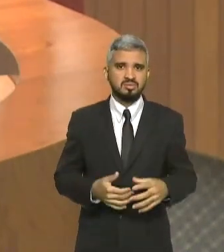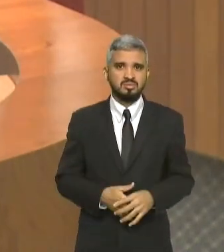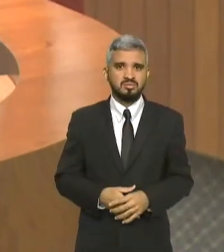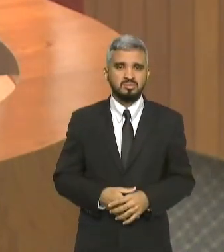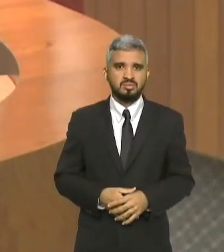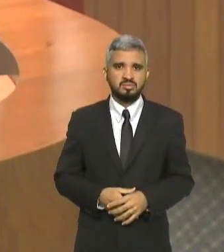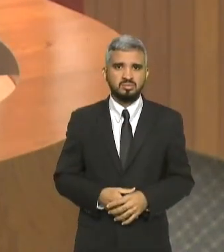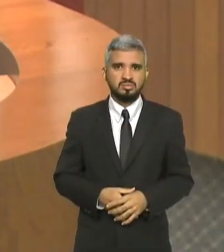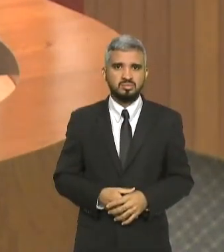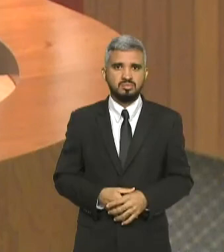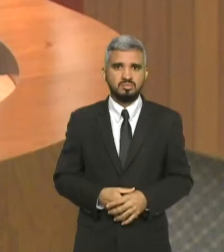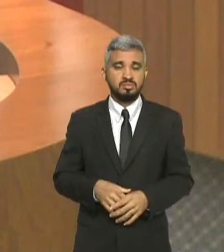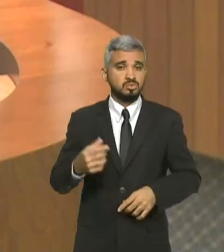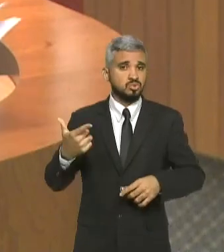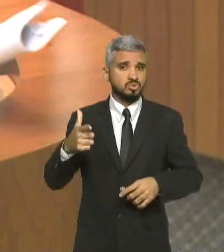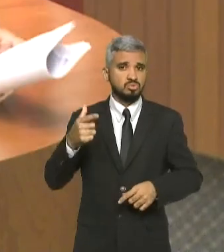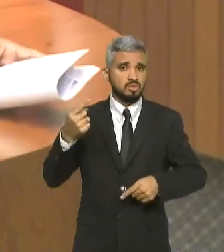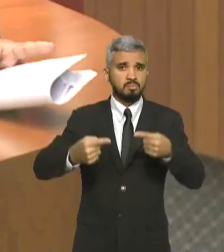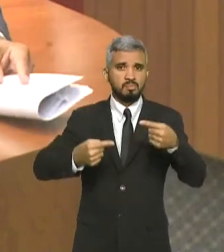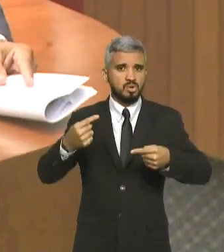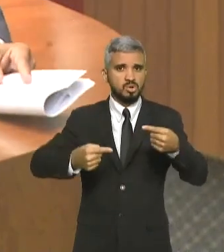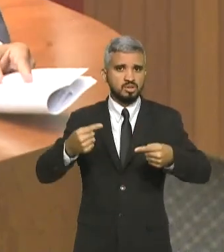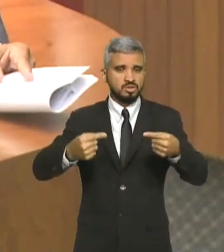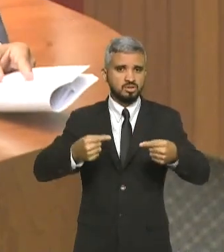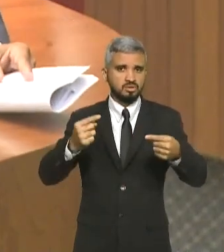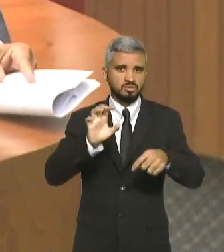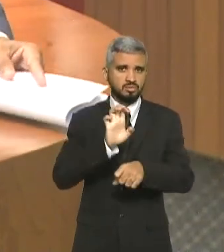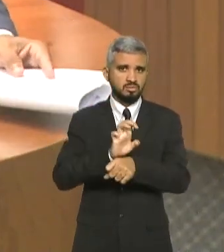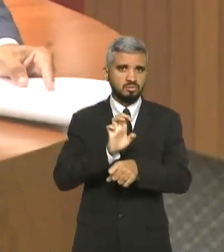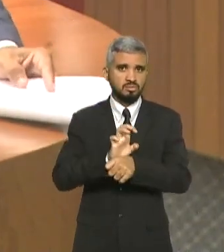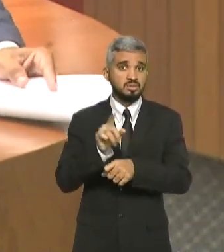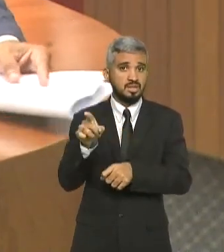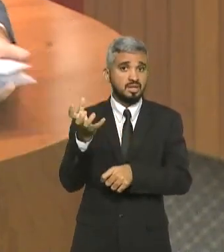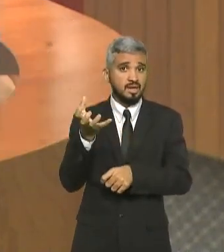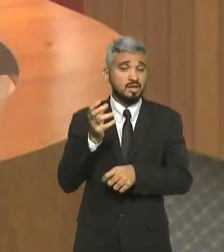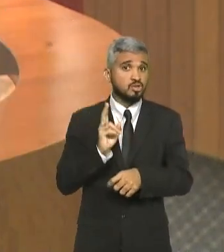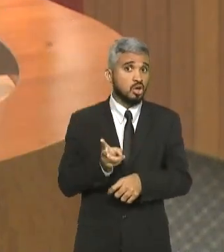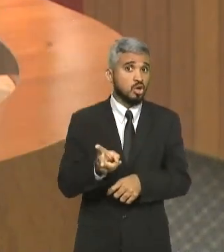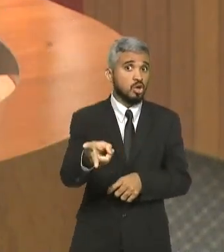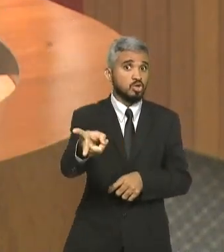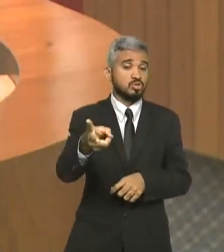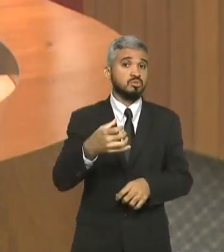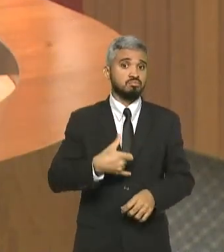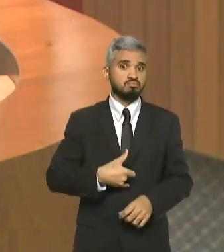das hipóteses, política de poder. Se manter no poder, continuar no poder e massacrar a população.